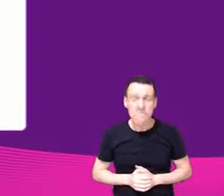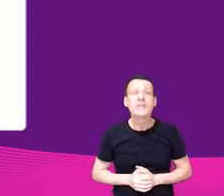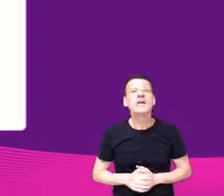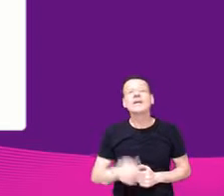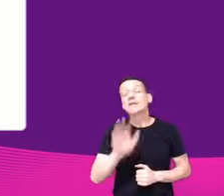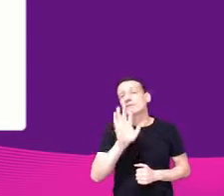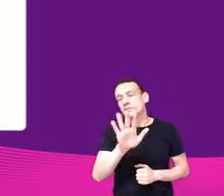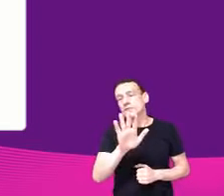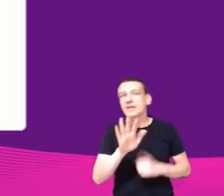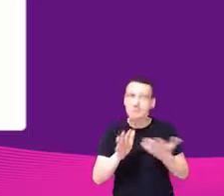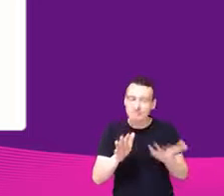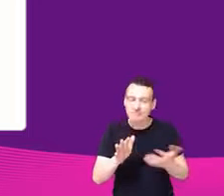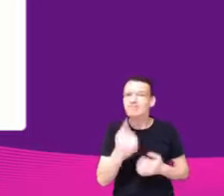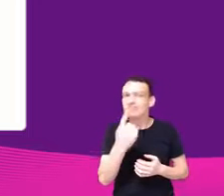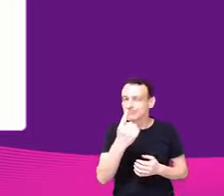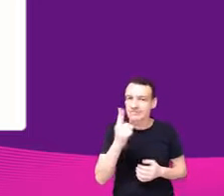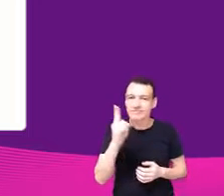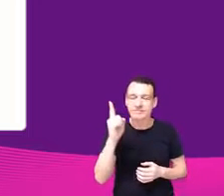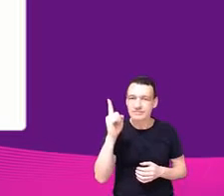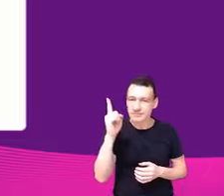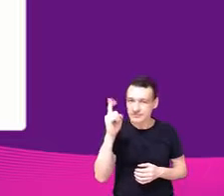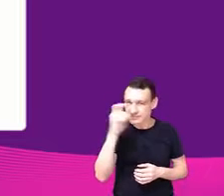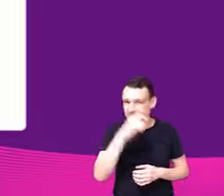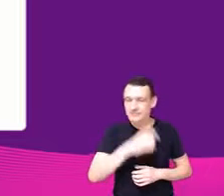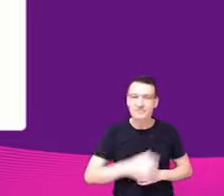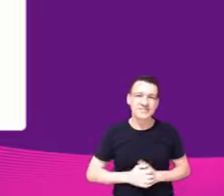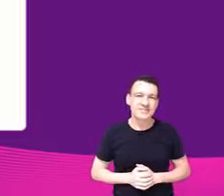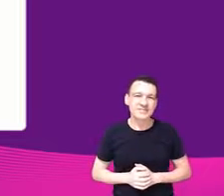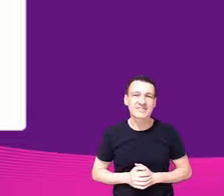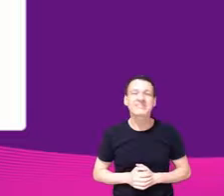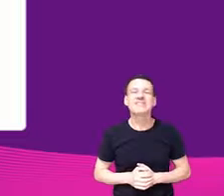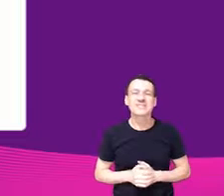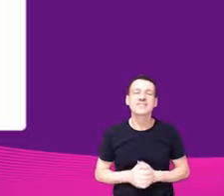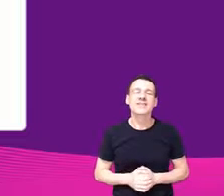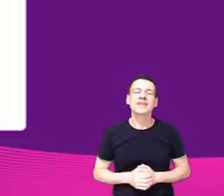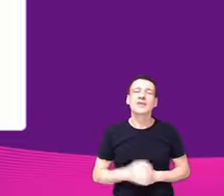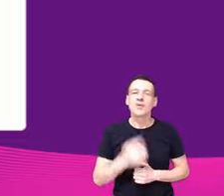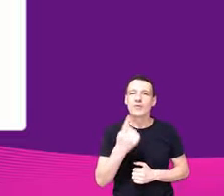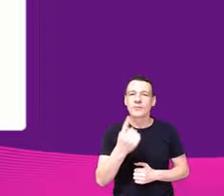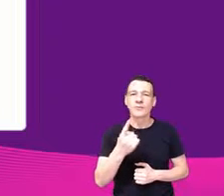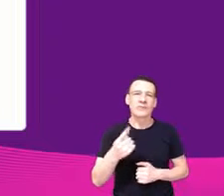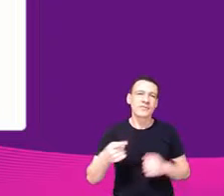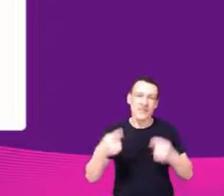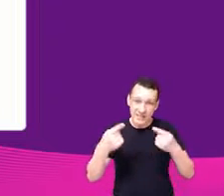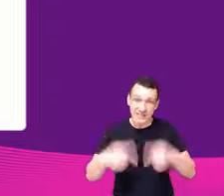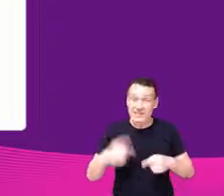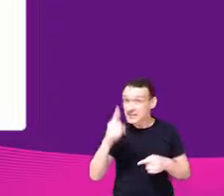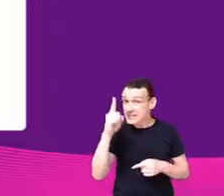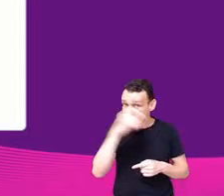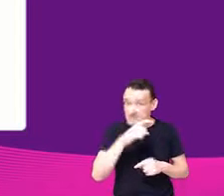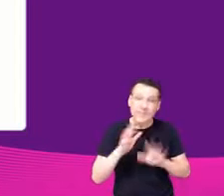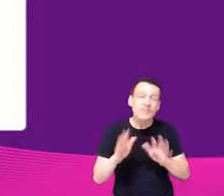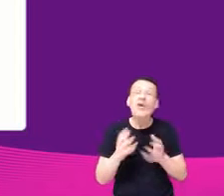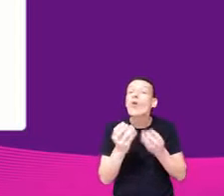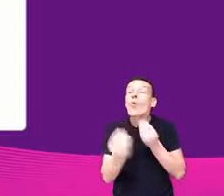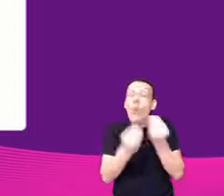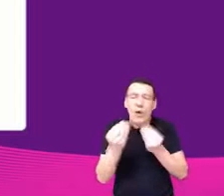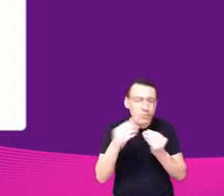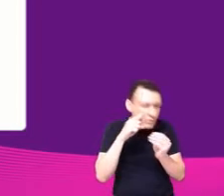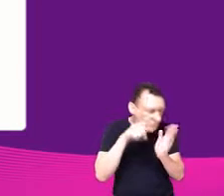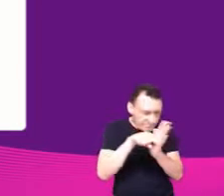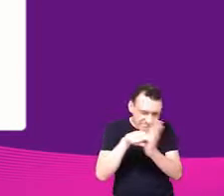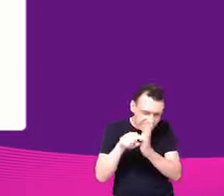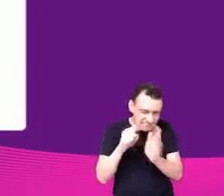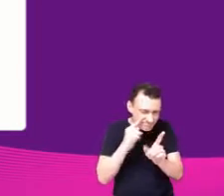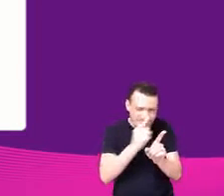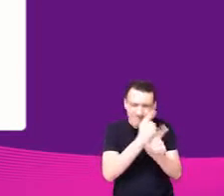grande, né, da comunidade, é como balancear um pouco a distribuição dos métodos dialíticos, né. Hoje no Brasil,